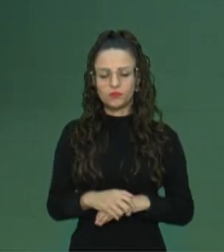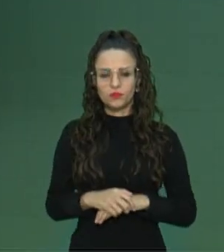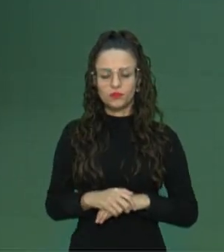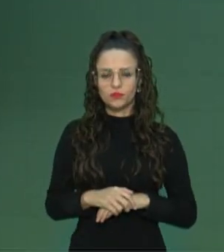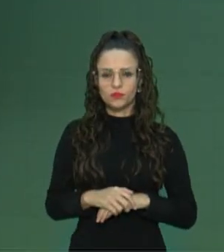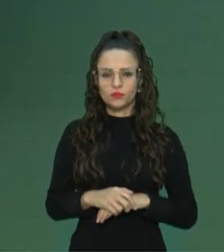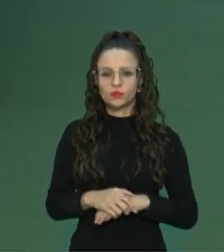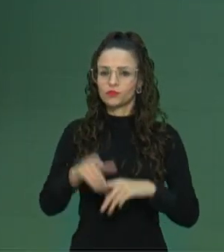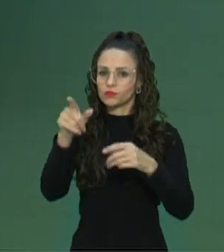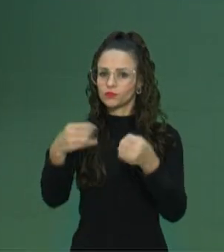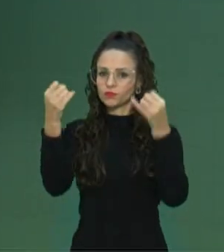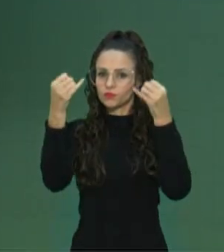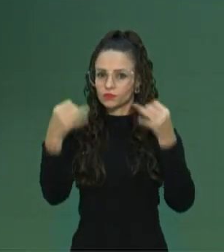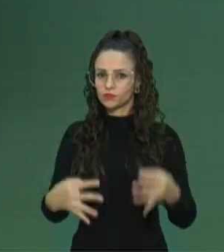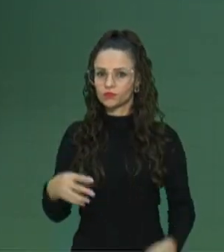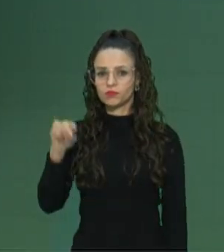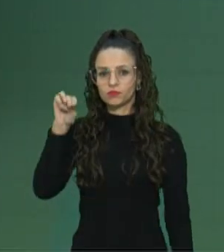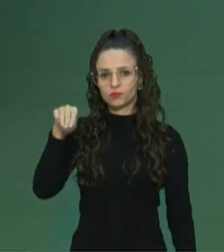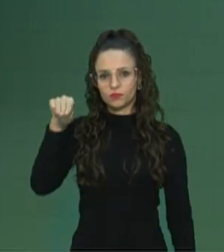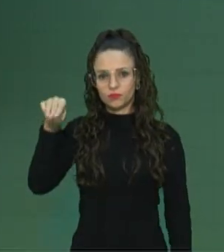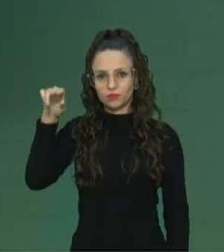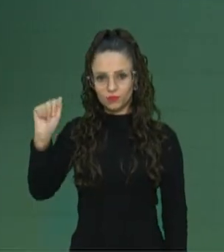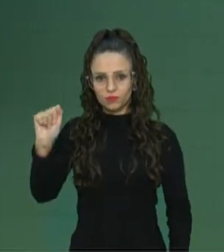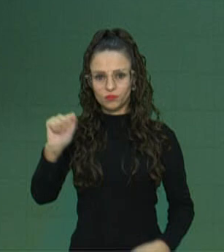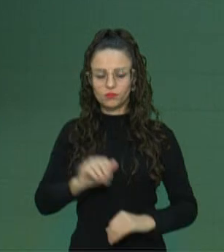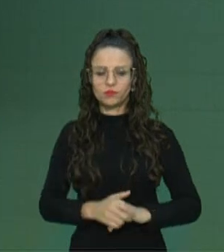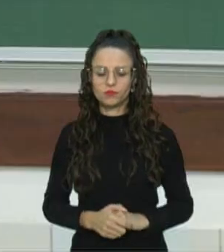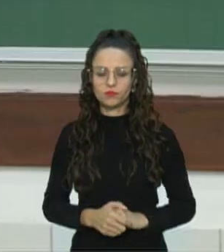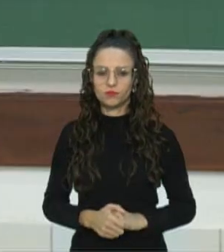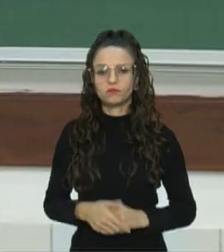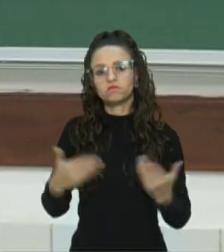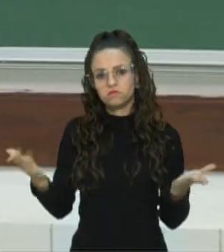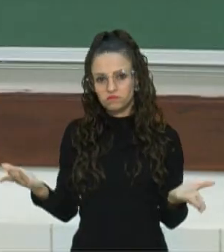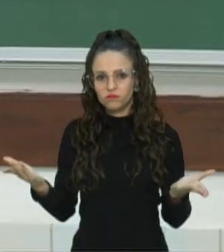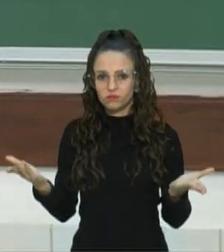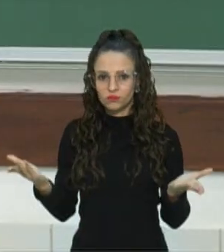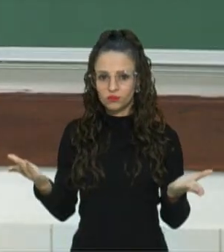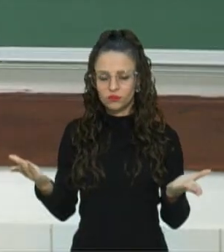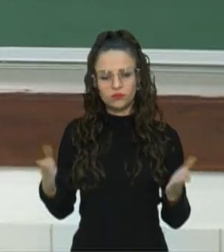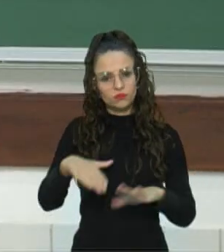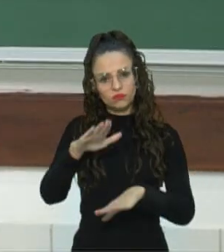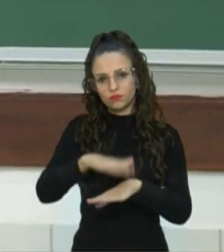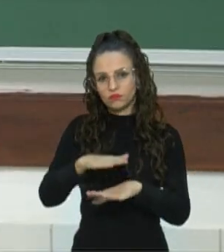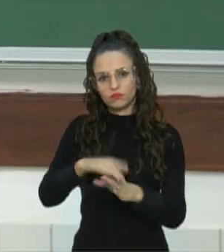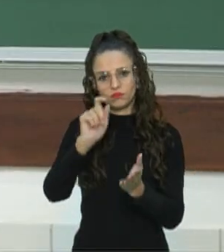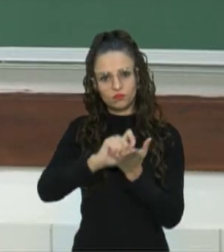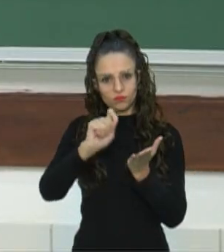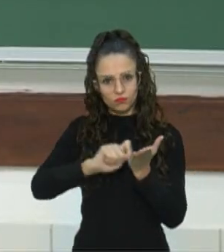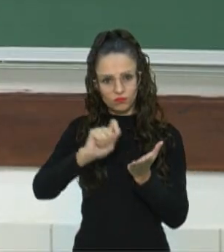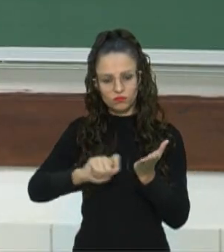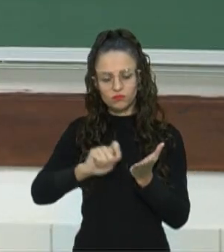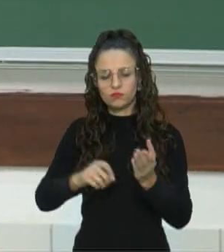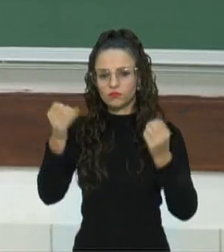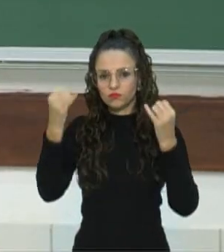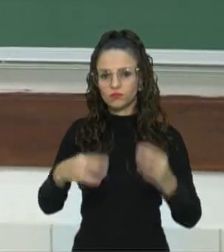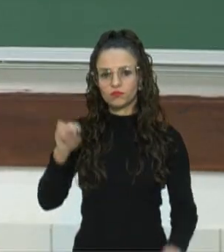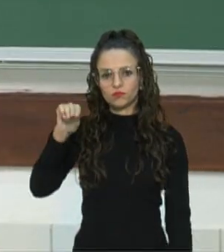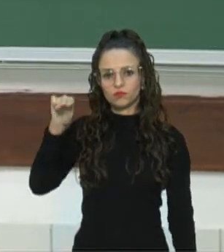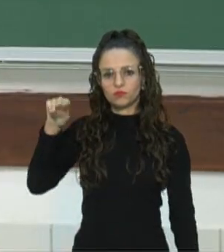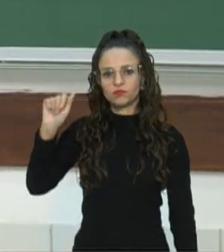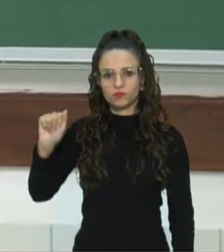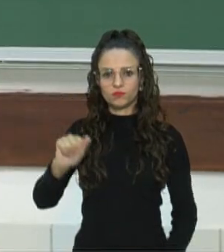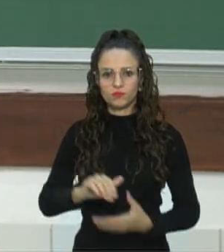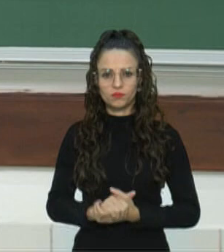seguinte: defina MMA. Então, descritiva lá, faz as suas anotações e vai definir o que significa